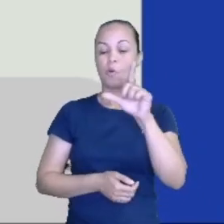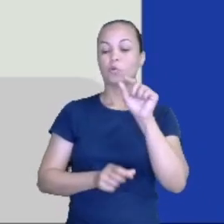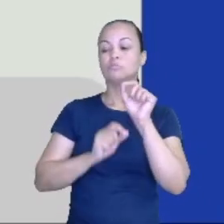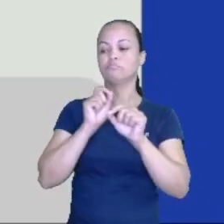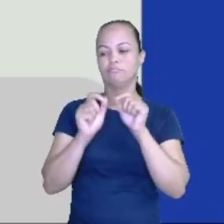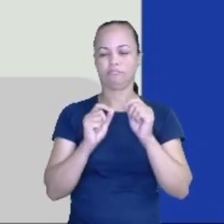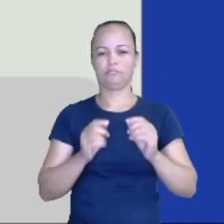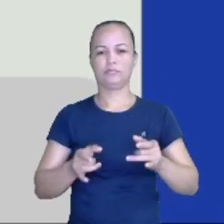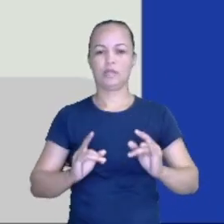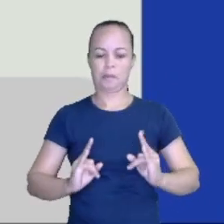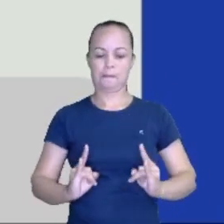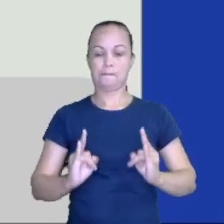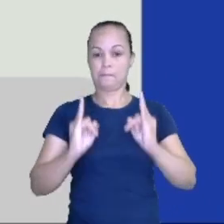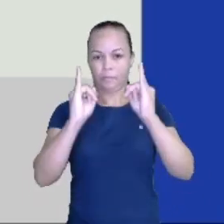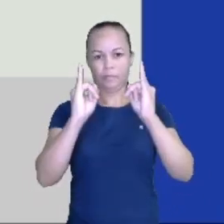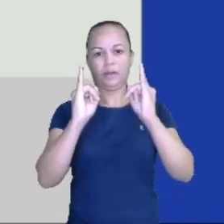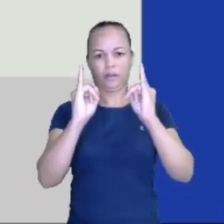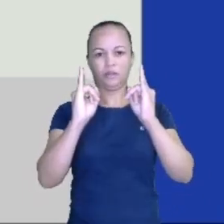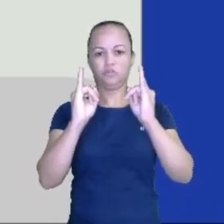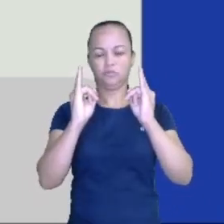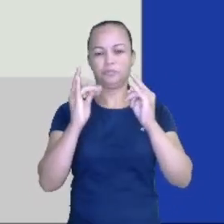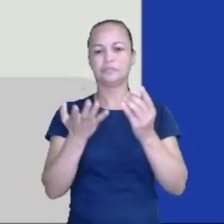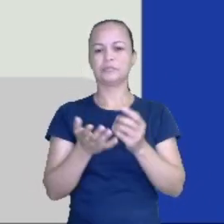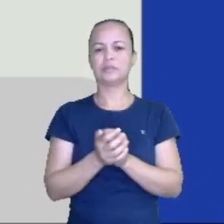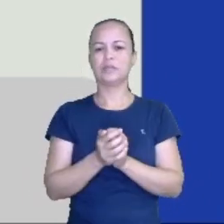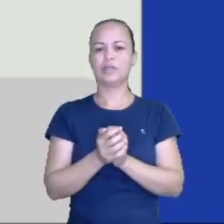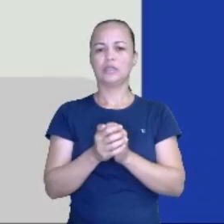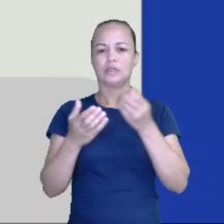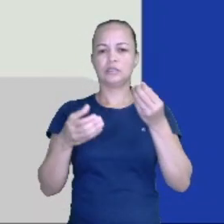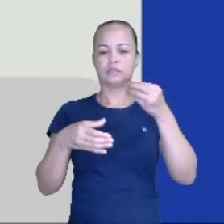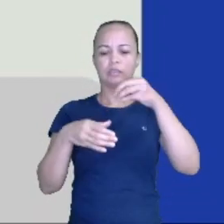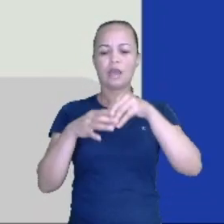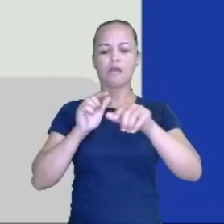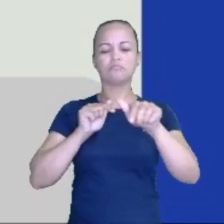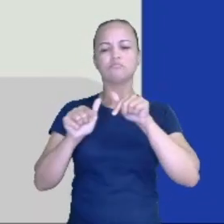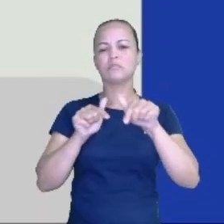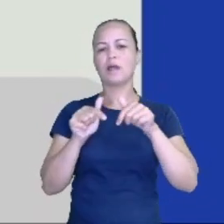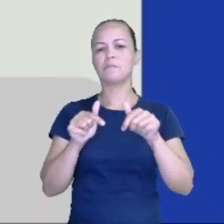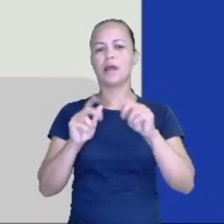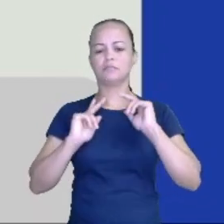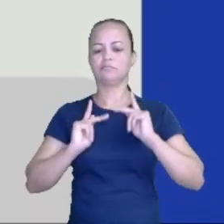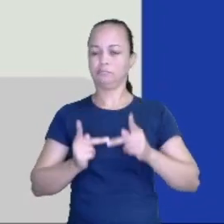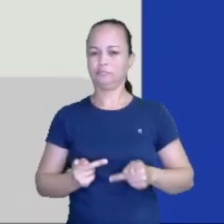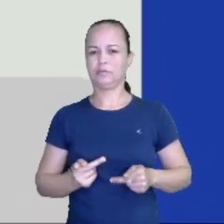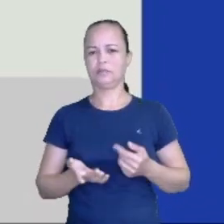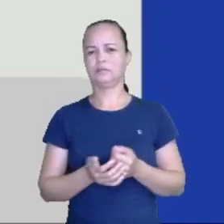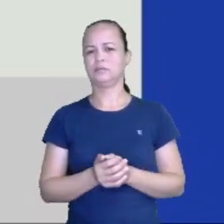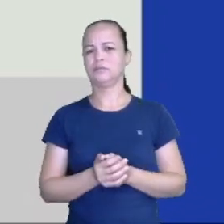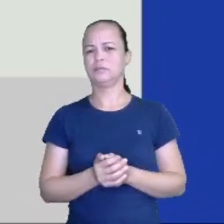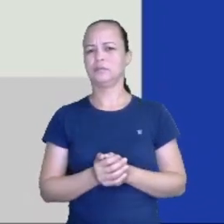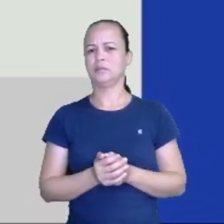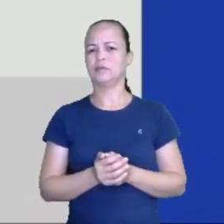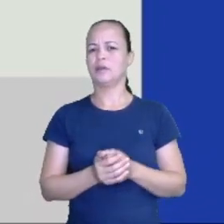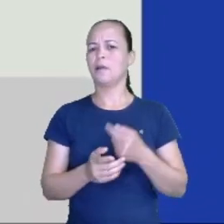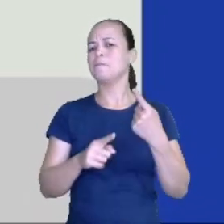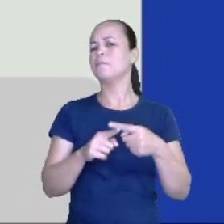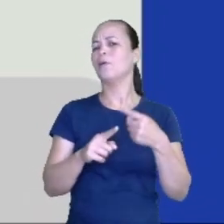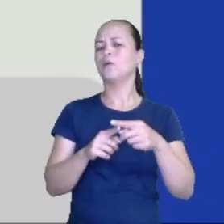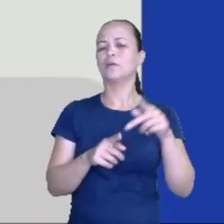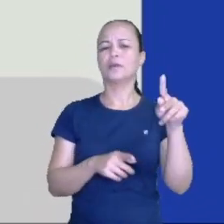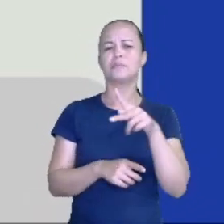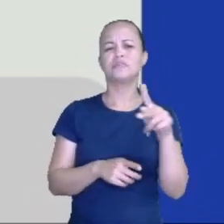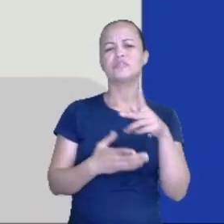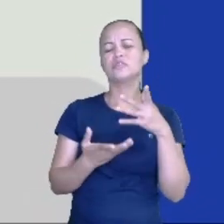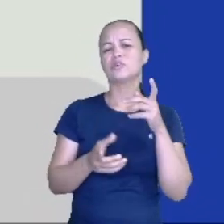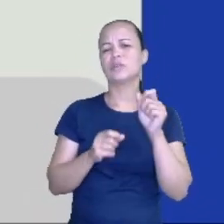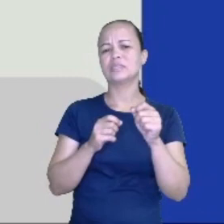edifícios. É uma construção com a finalidade de abrigar atividades humanas. Por que, professora, se existem muitos prédios hoje